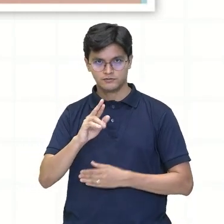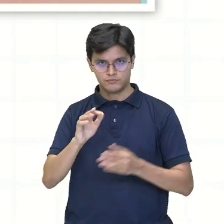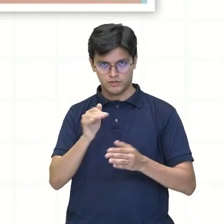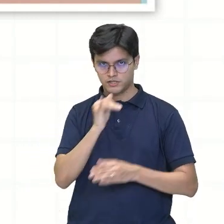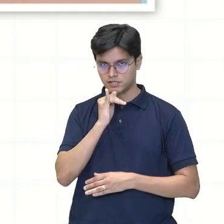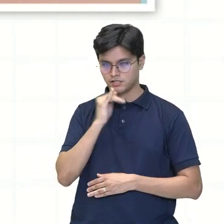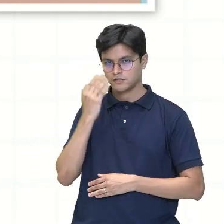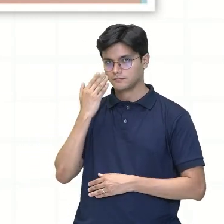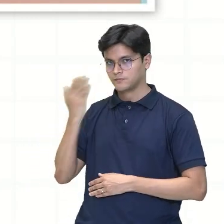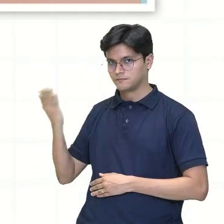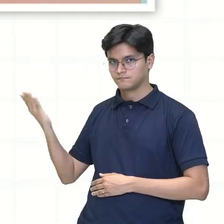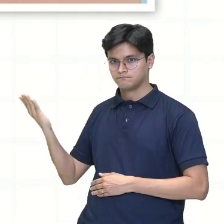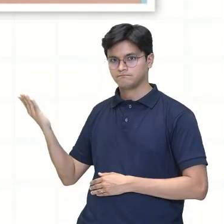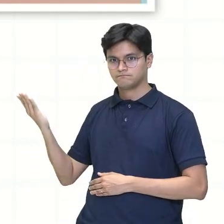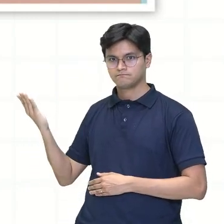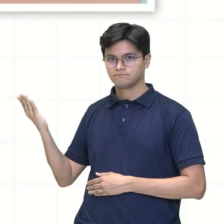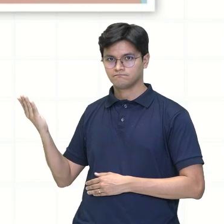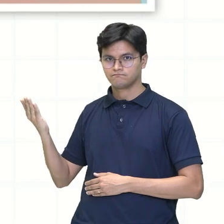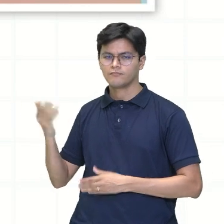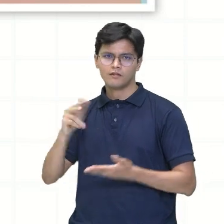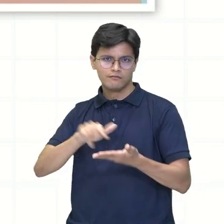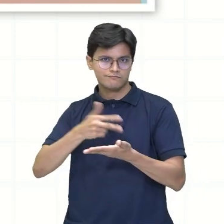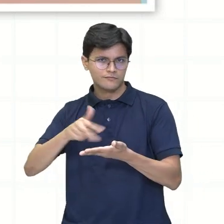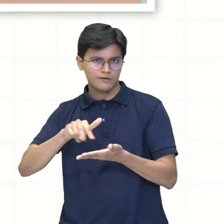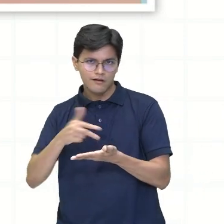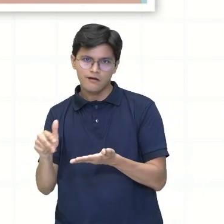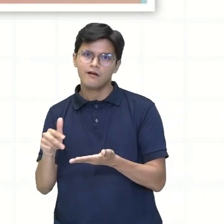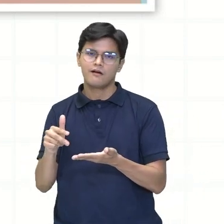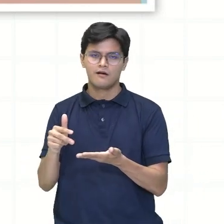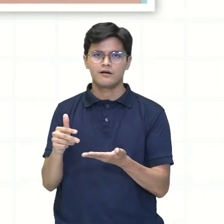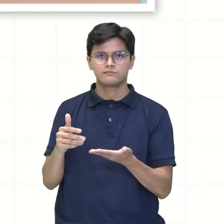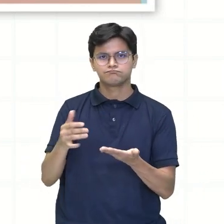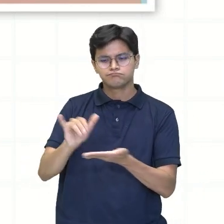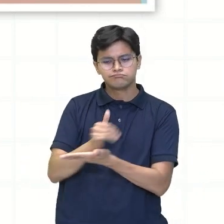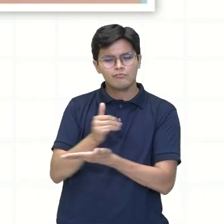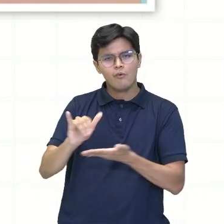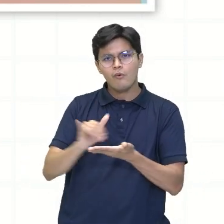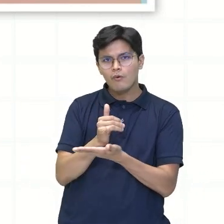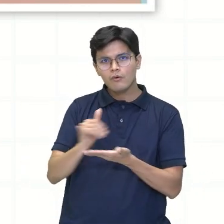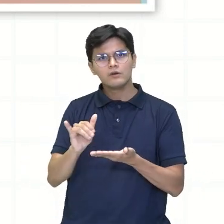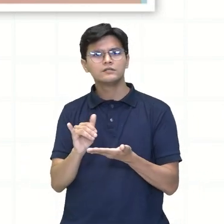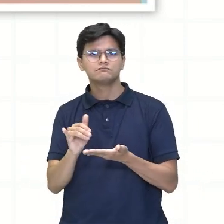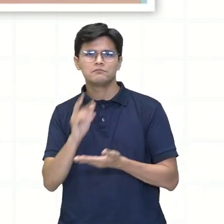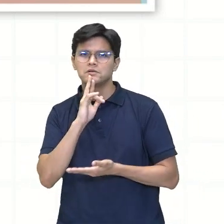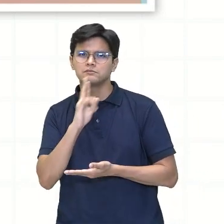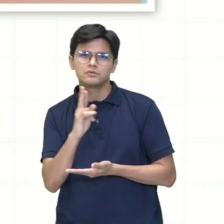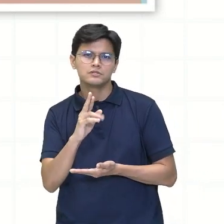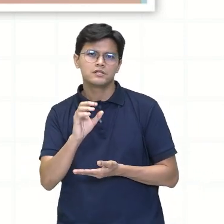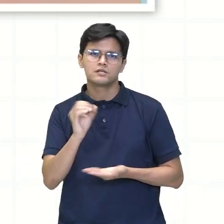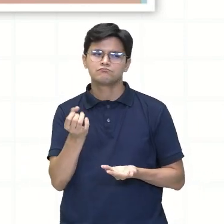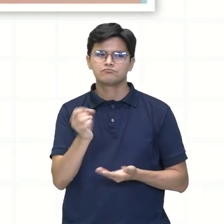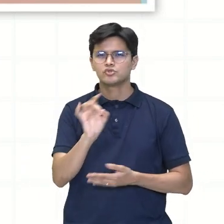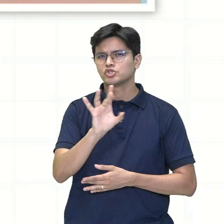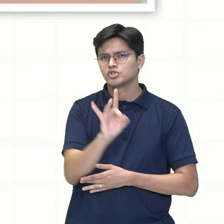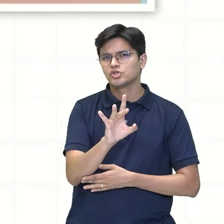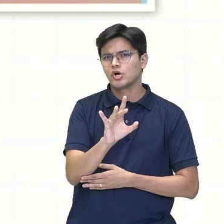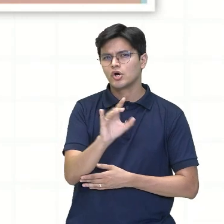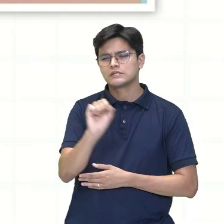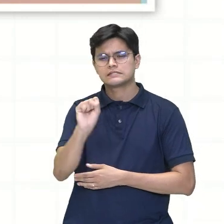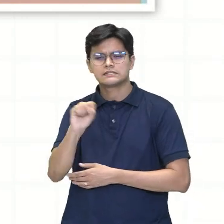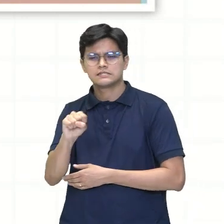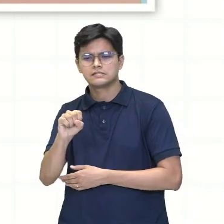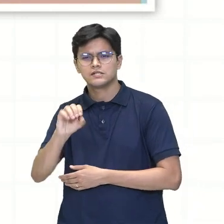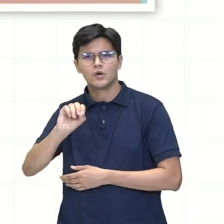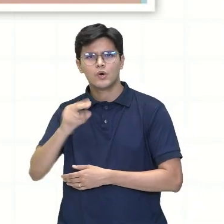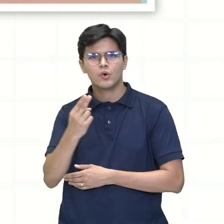forró, boi, ok? Não pode responder com sim ou não, porque nem faz sentido. E